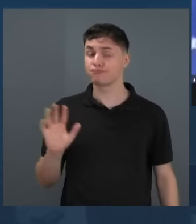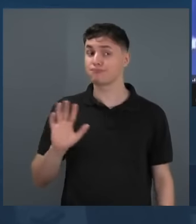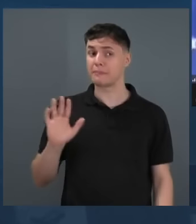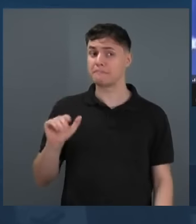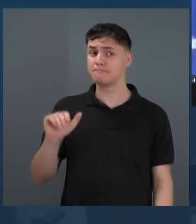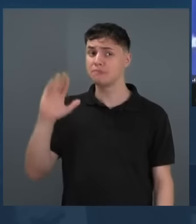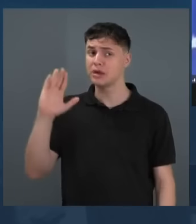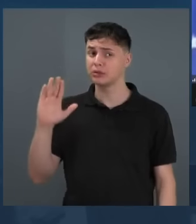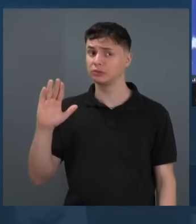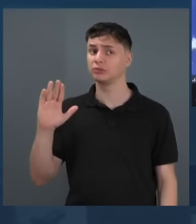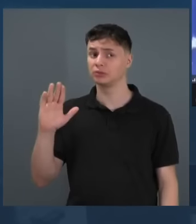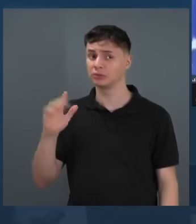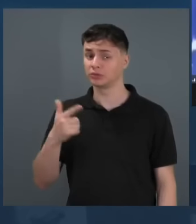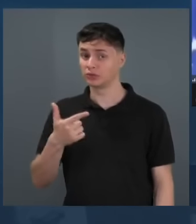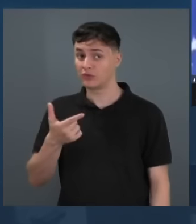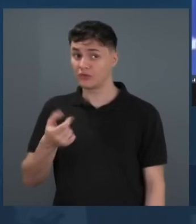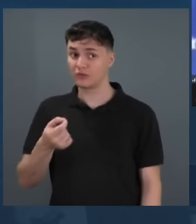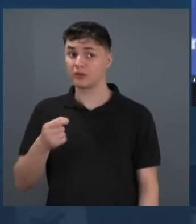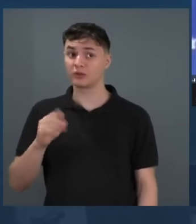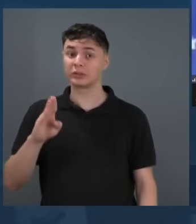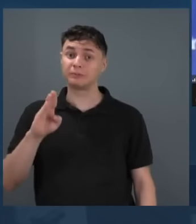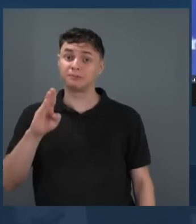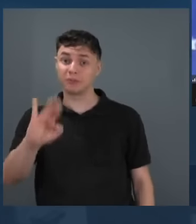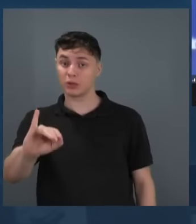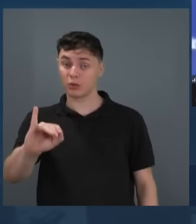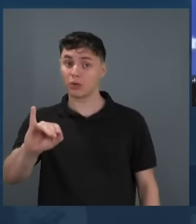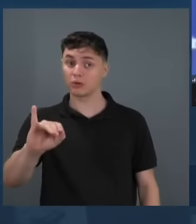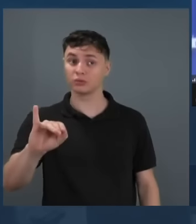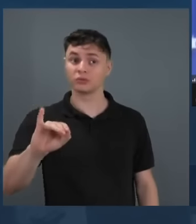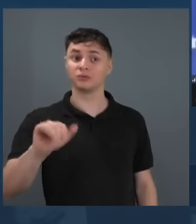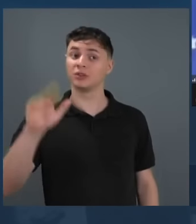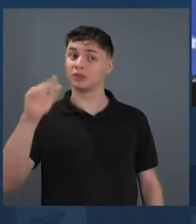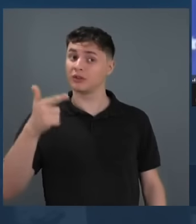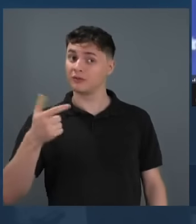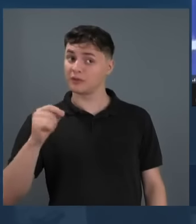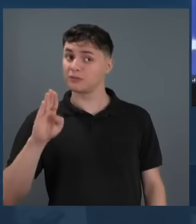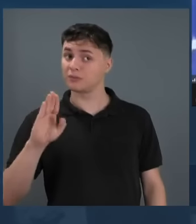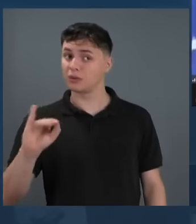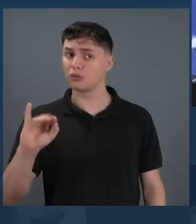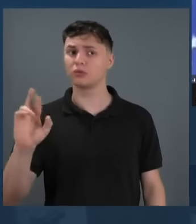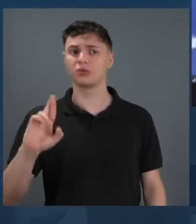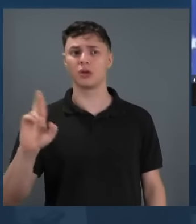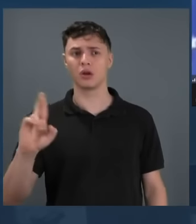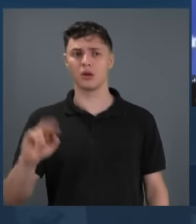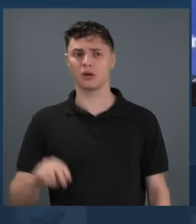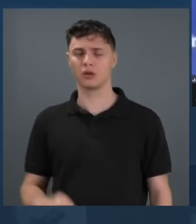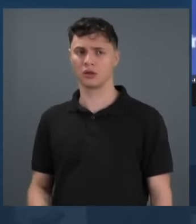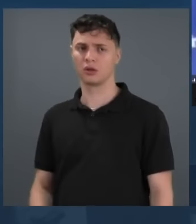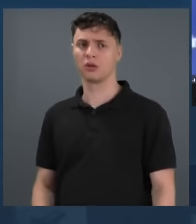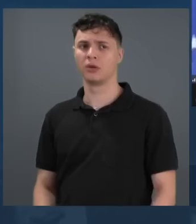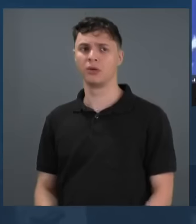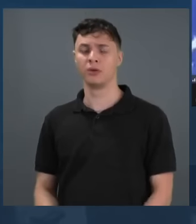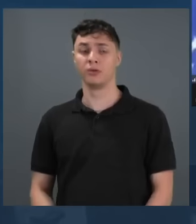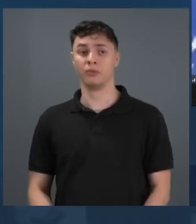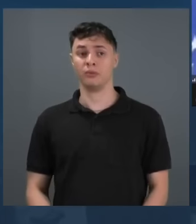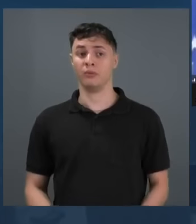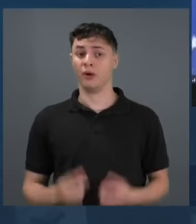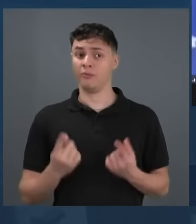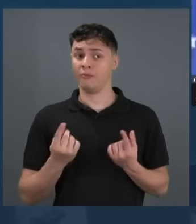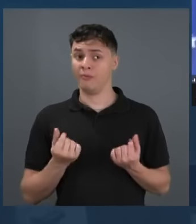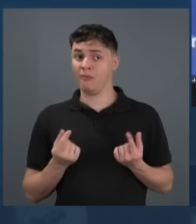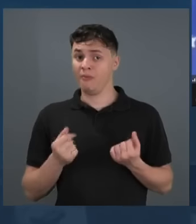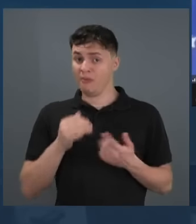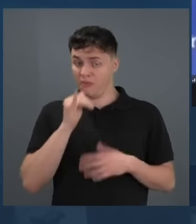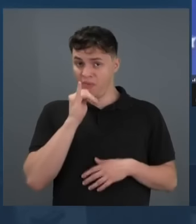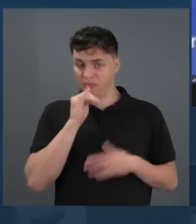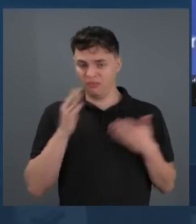de 20 B de bola e de índio, bilhões de reais. Dinheiro que, por